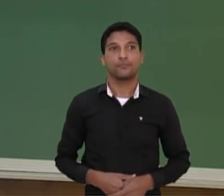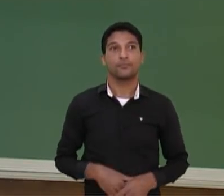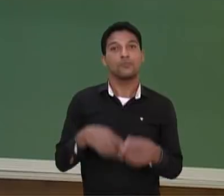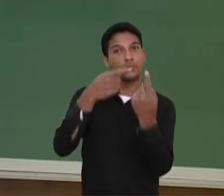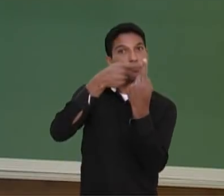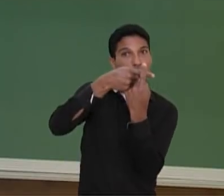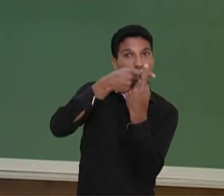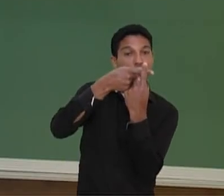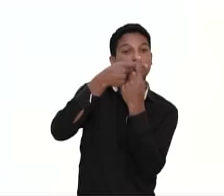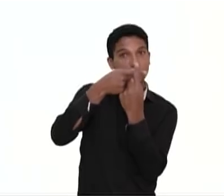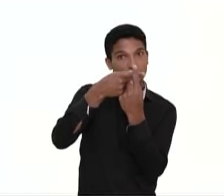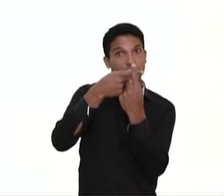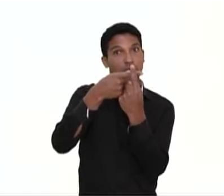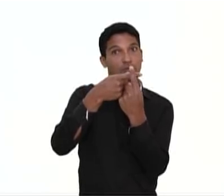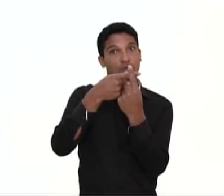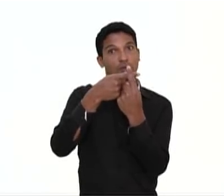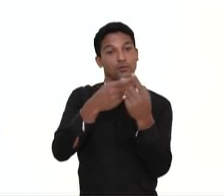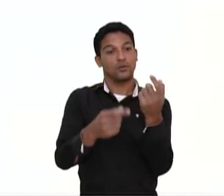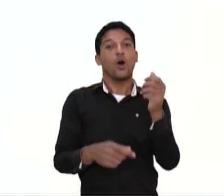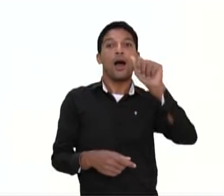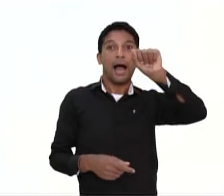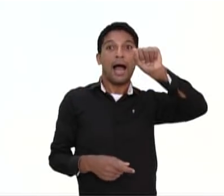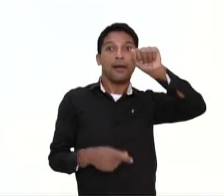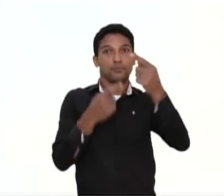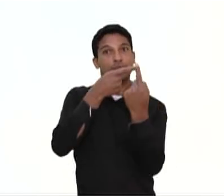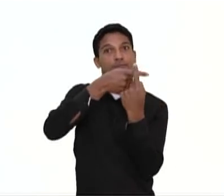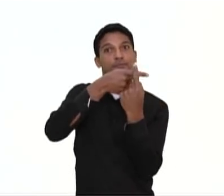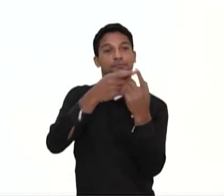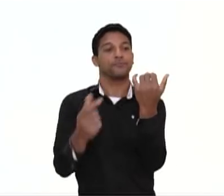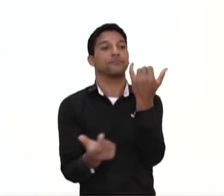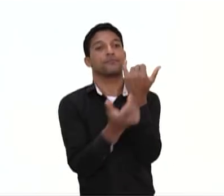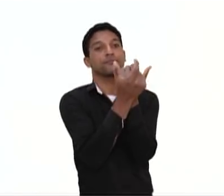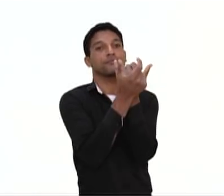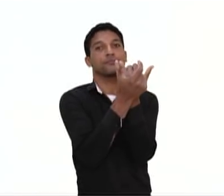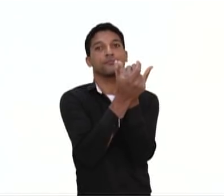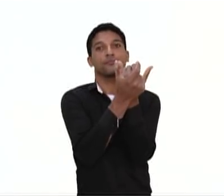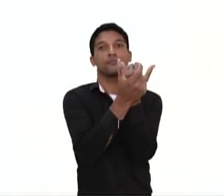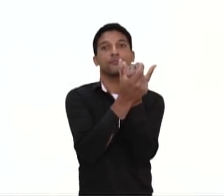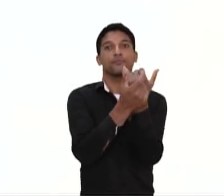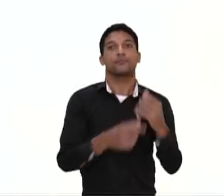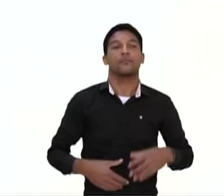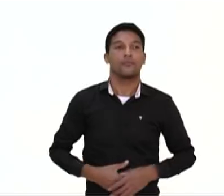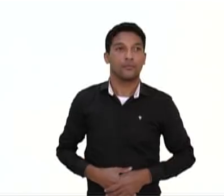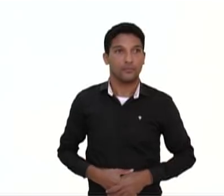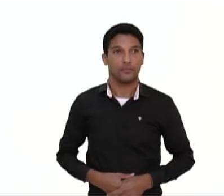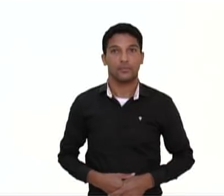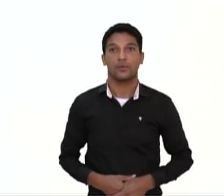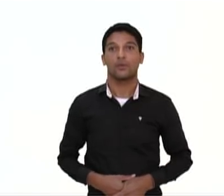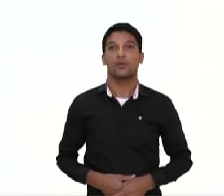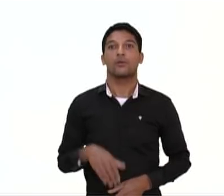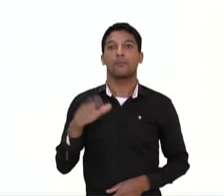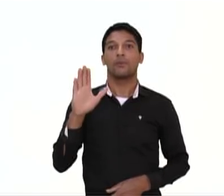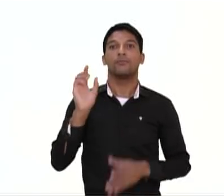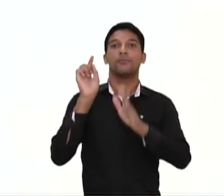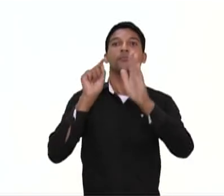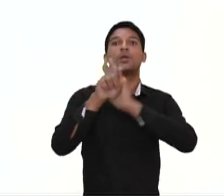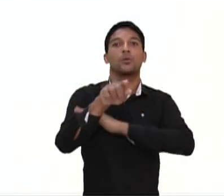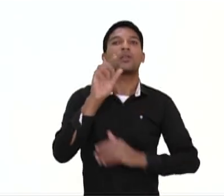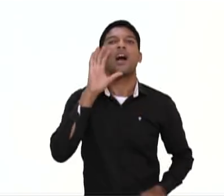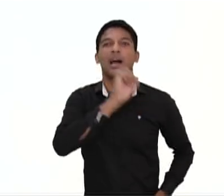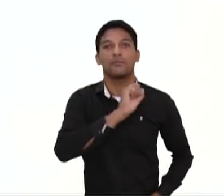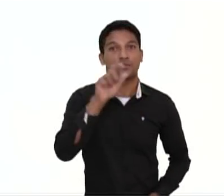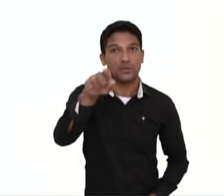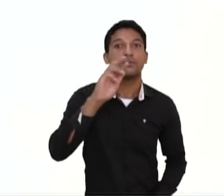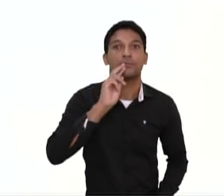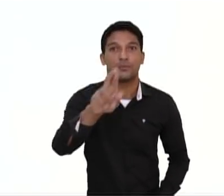positivo, né? Observe que o A é um número positivo, então eu tenho concavidade voltada para cima. Mais uma perguntinha para você, bem rapidinho,